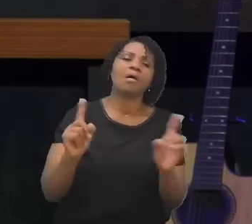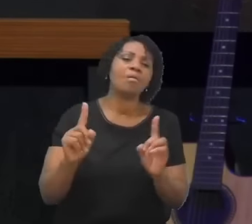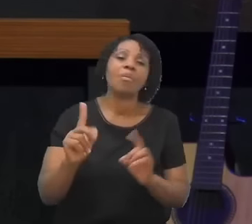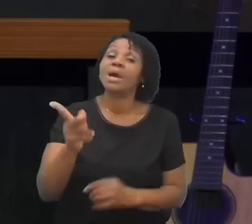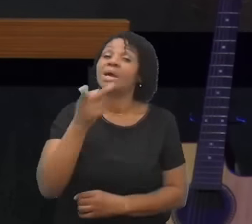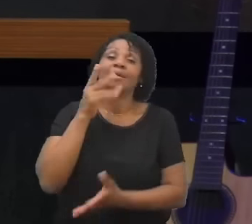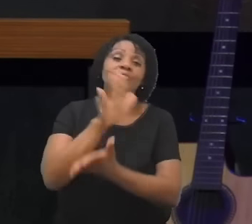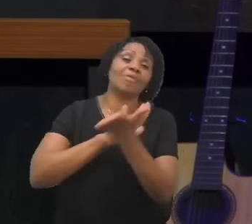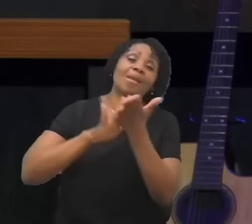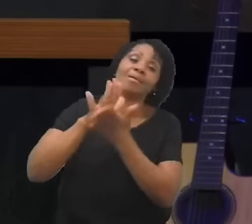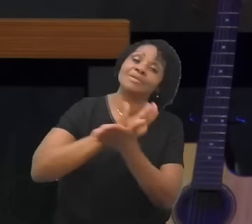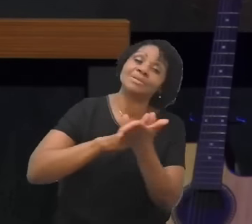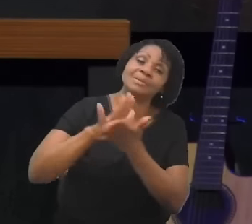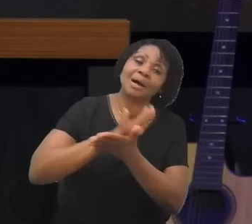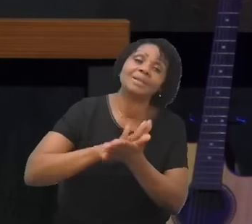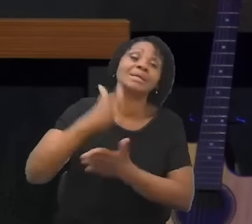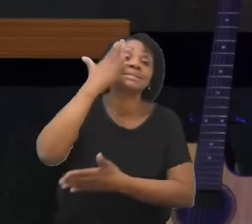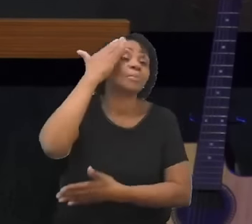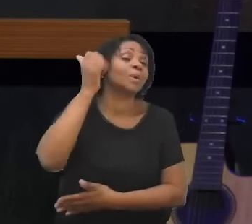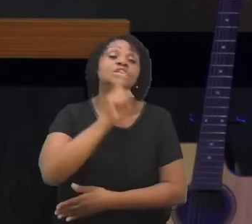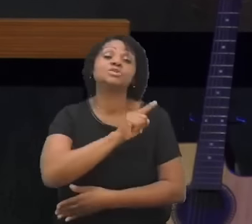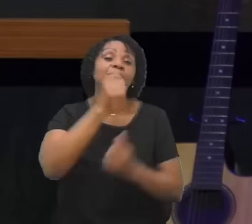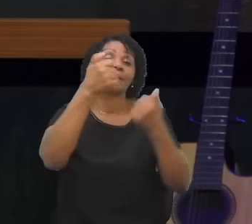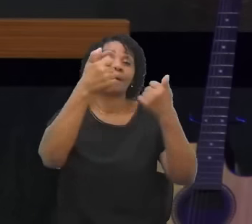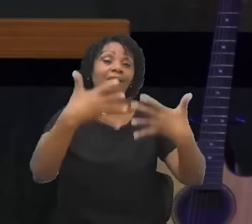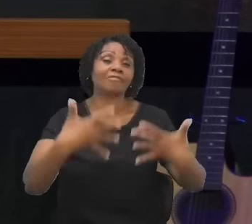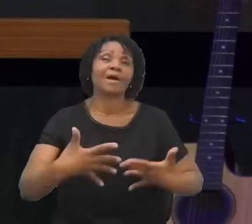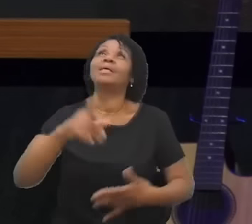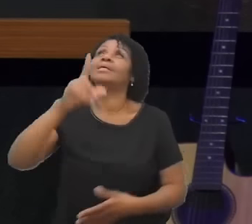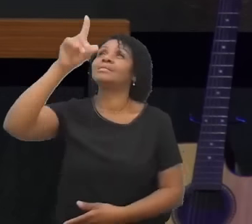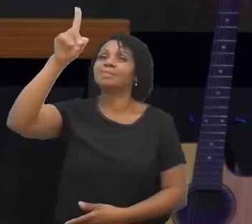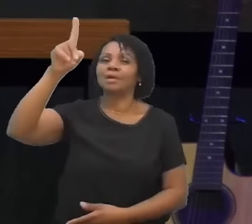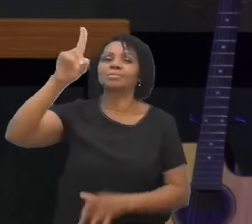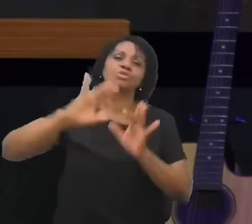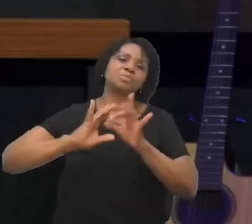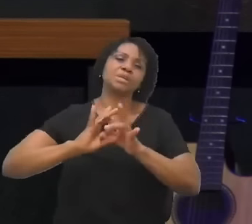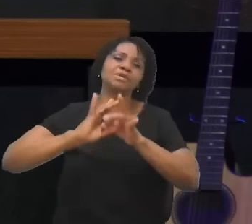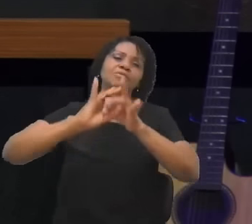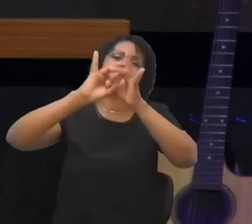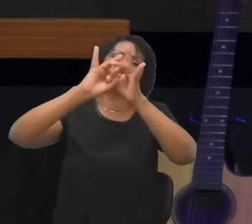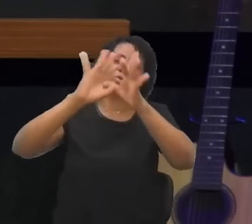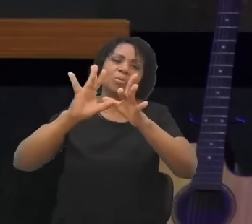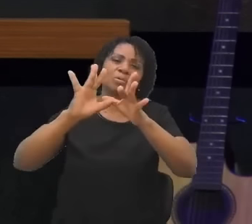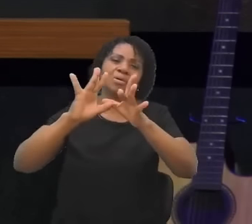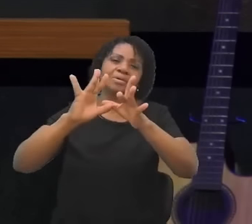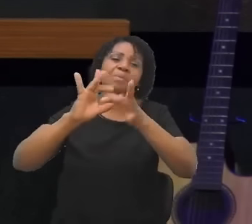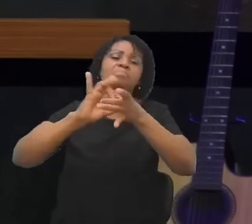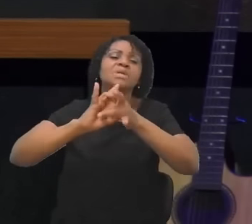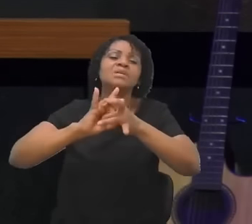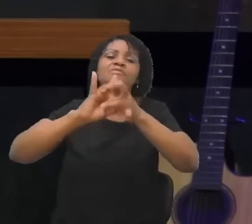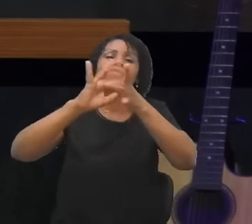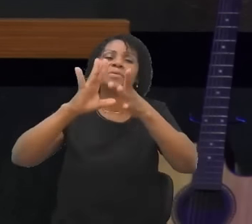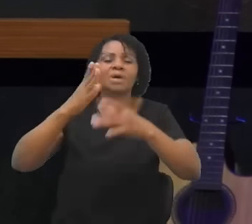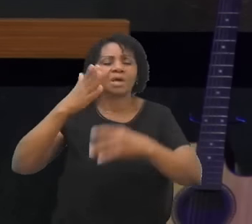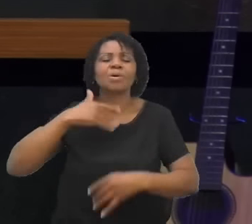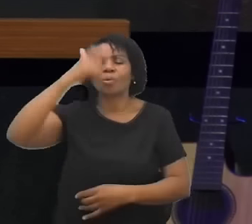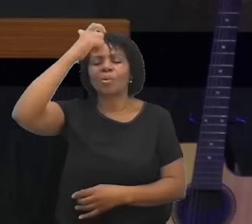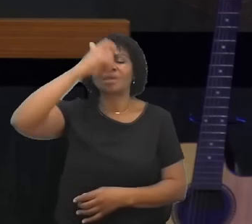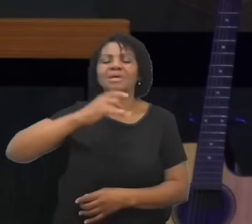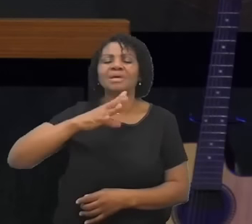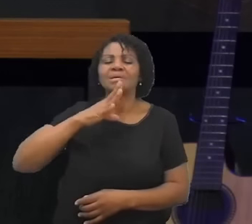falava nada disso. Ele sabe o que ele falava? Eu sei que o meu Deus me tirou de trás das malhadas, eu sei quem eu sou,